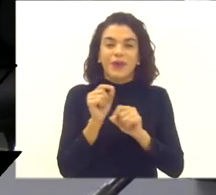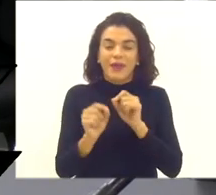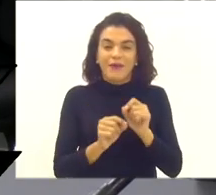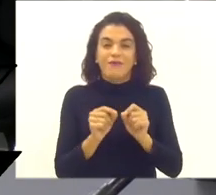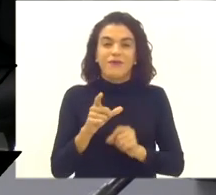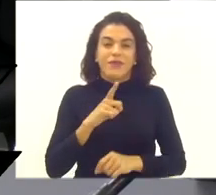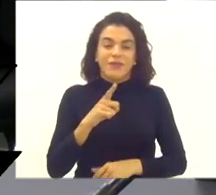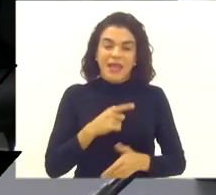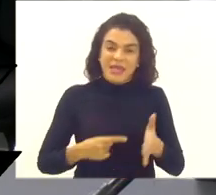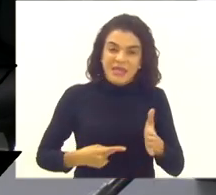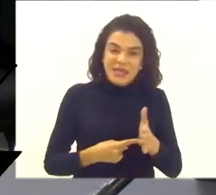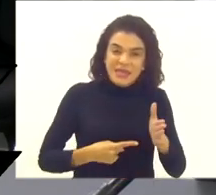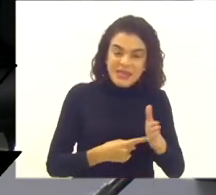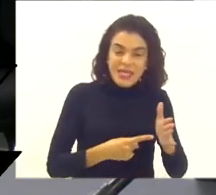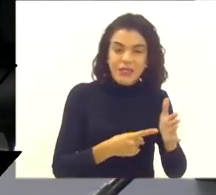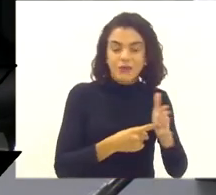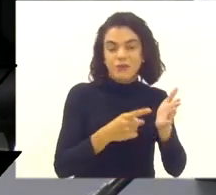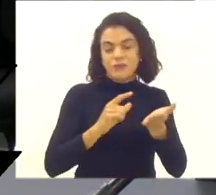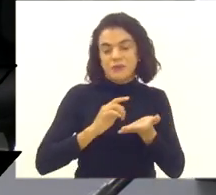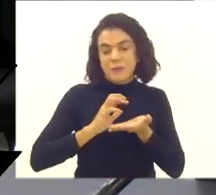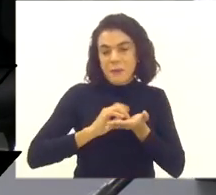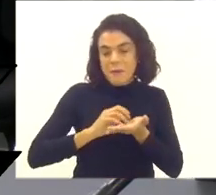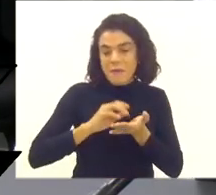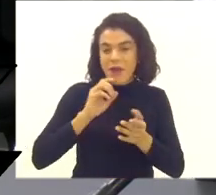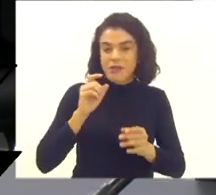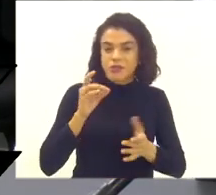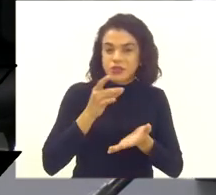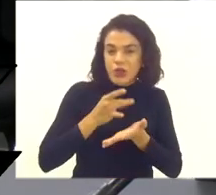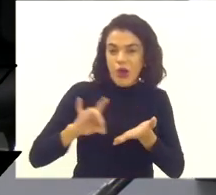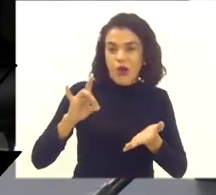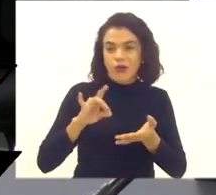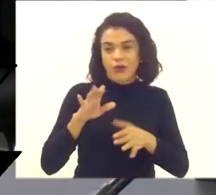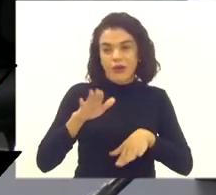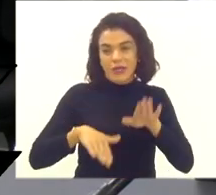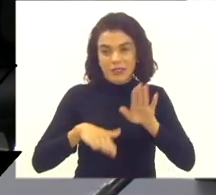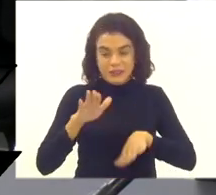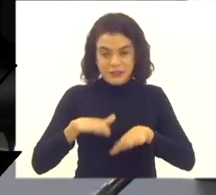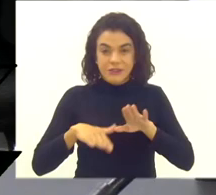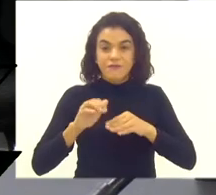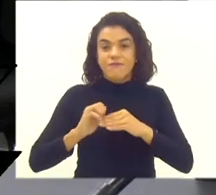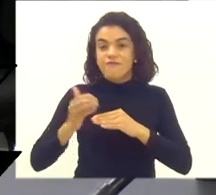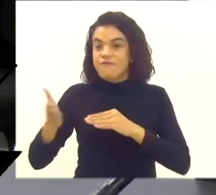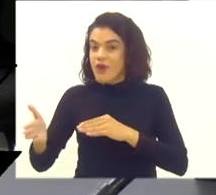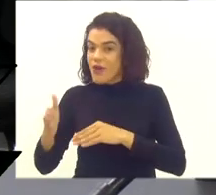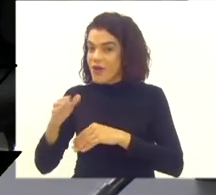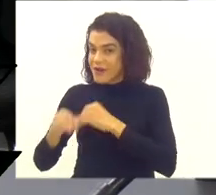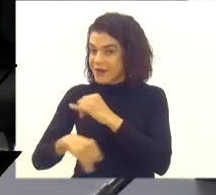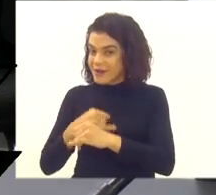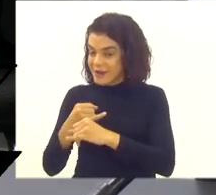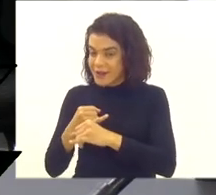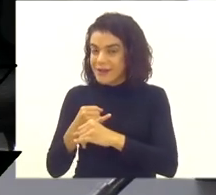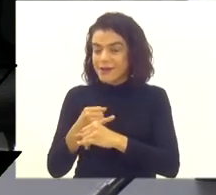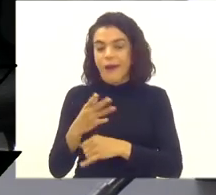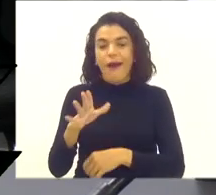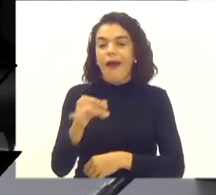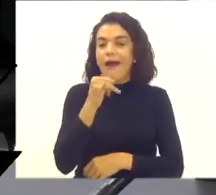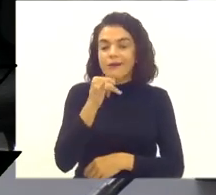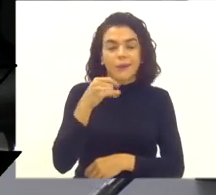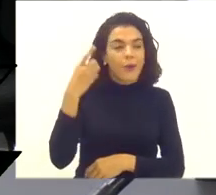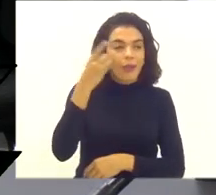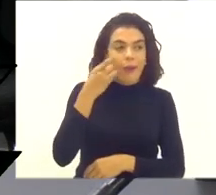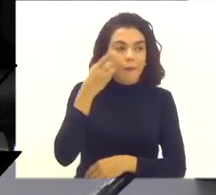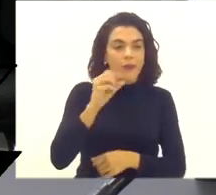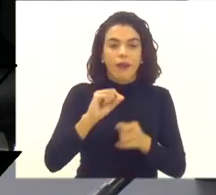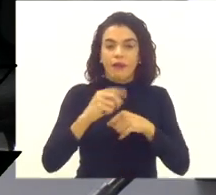picos de denúncia do discurso de ódio relacionados a eventos muitas vezes fora da internet então é isso a uma deputada